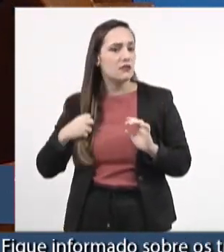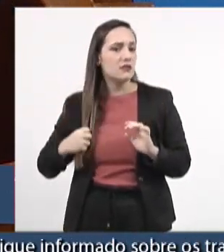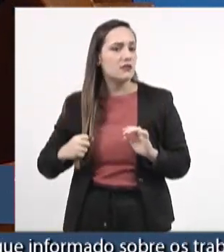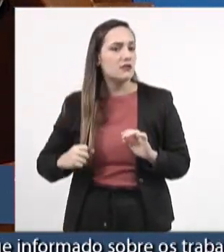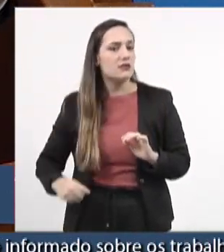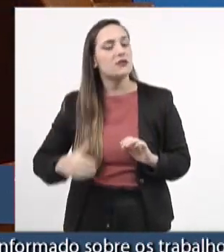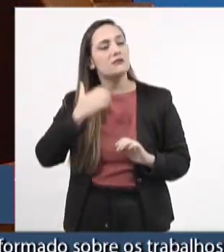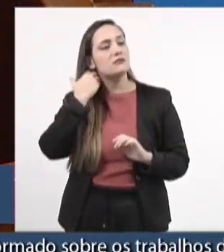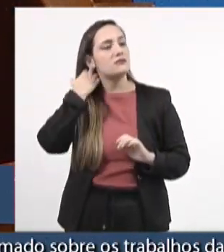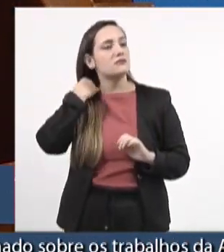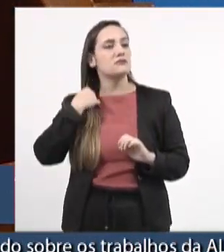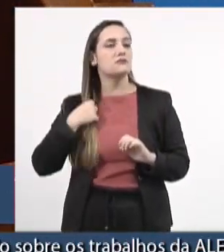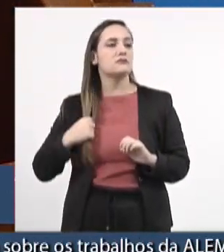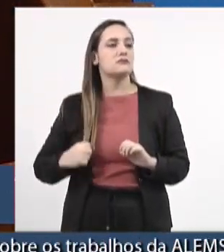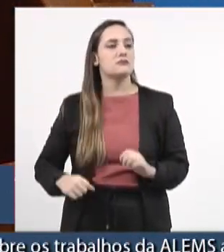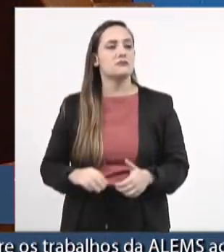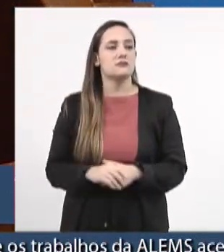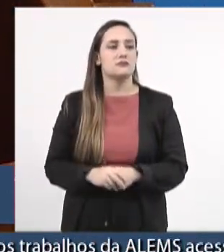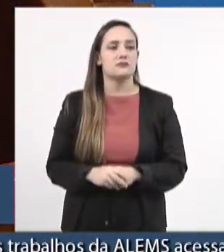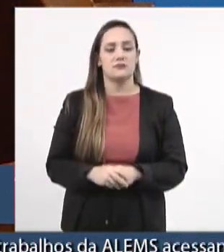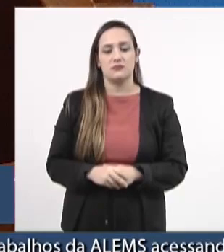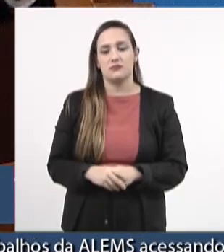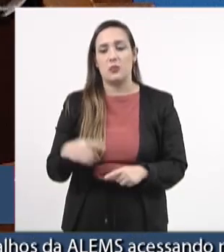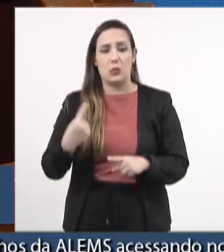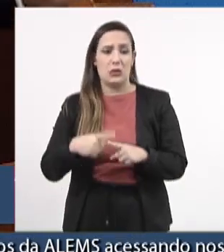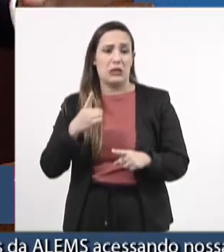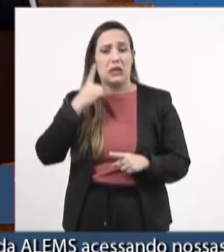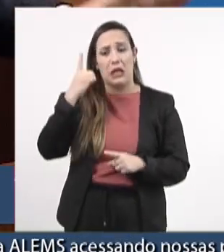proibido de falar porque tem um